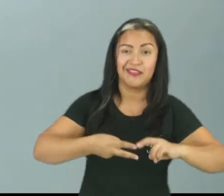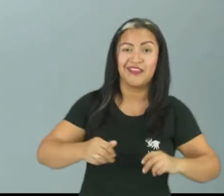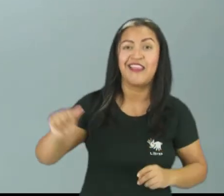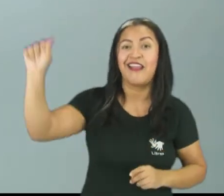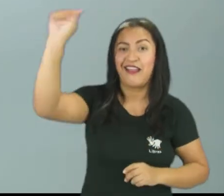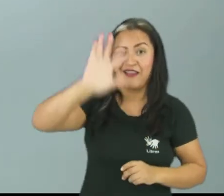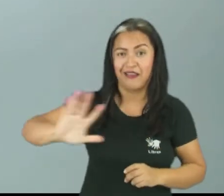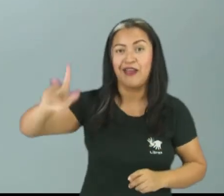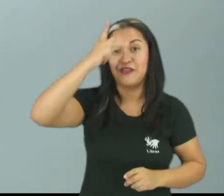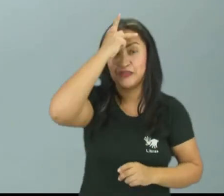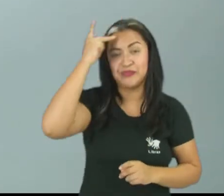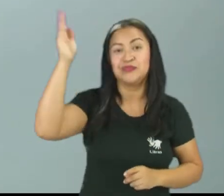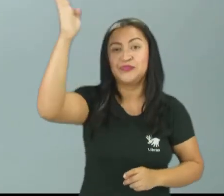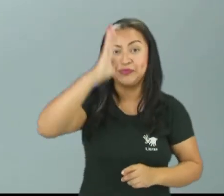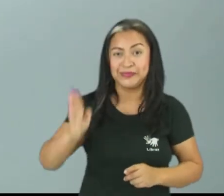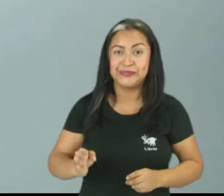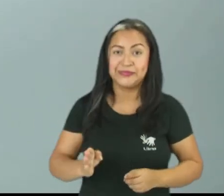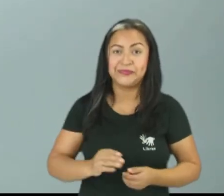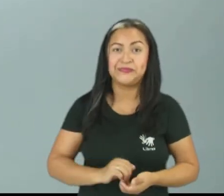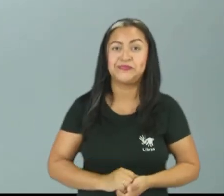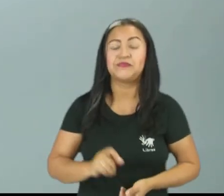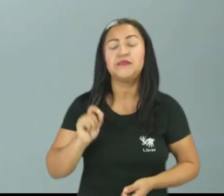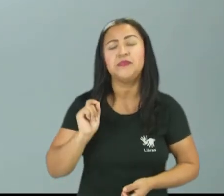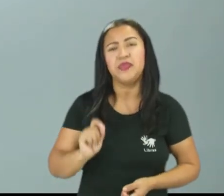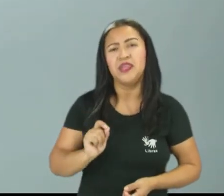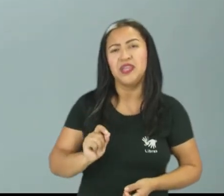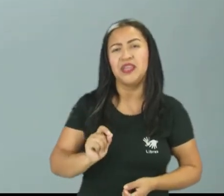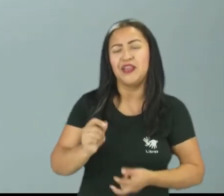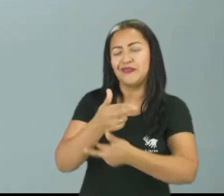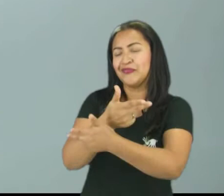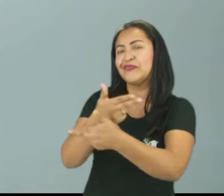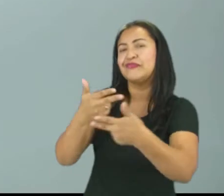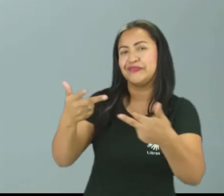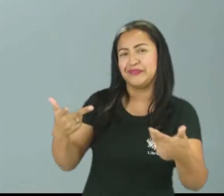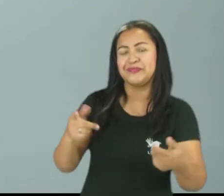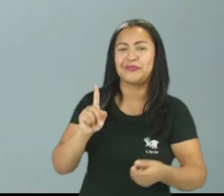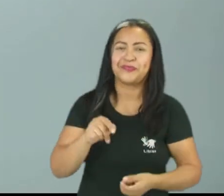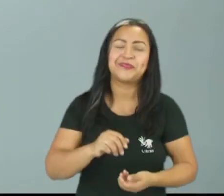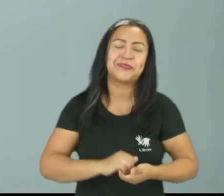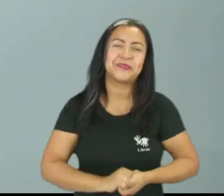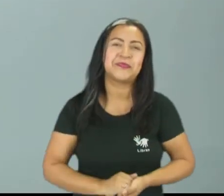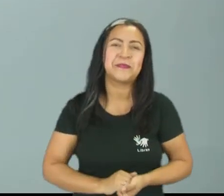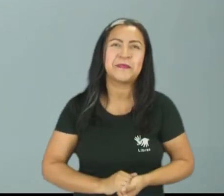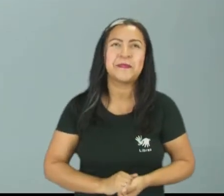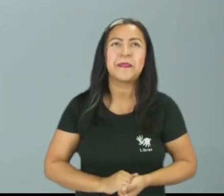população brasileira que é diversa, né?